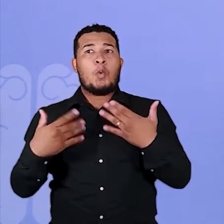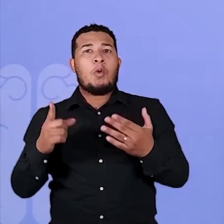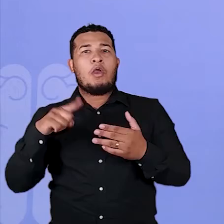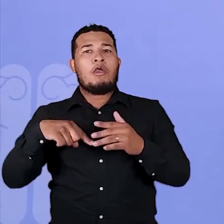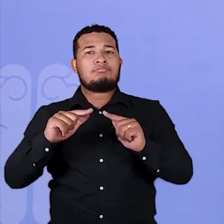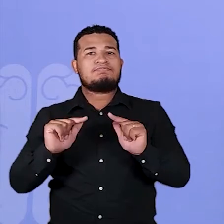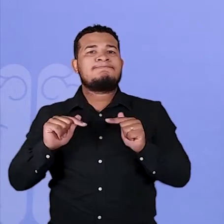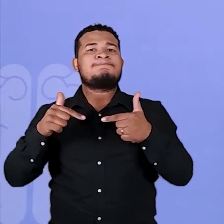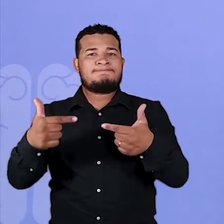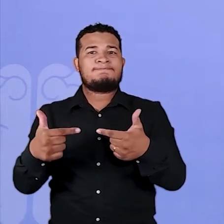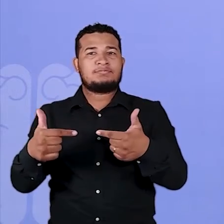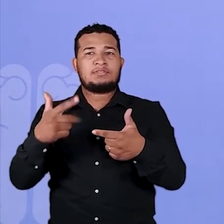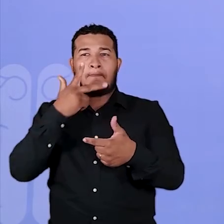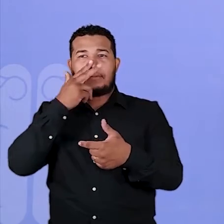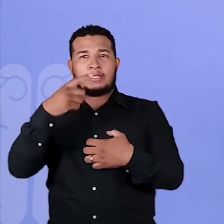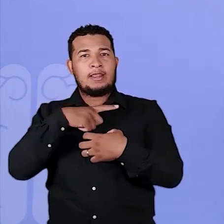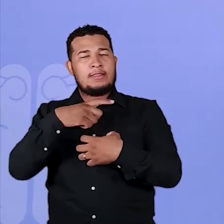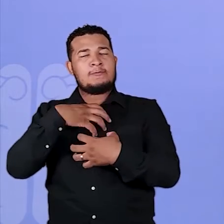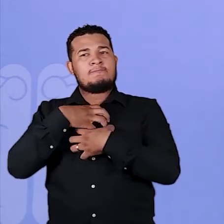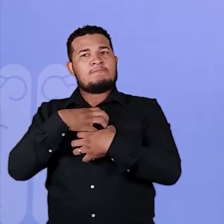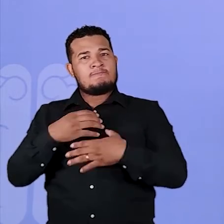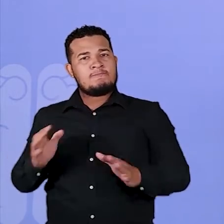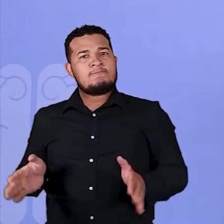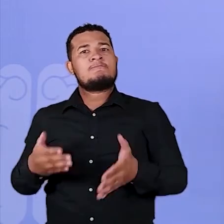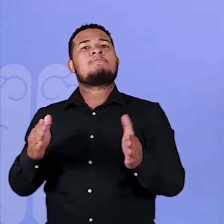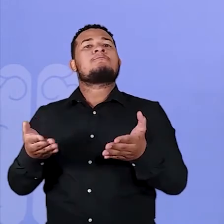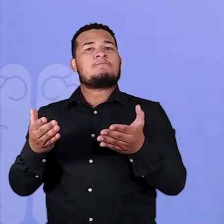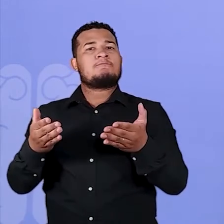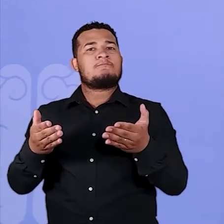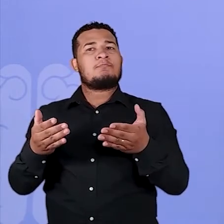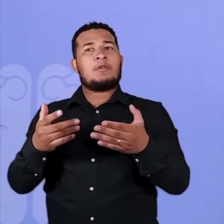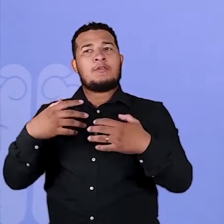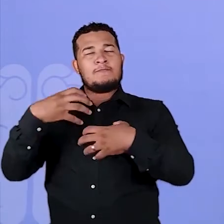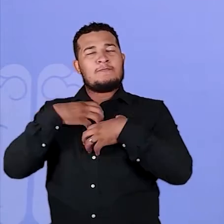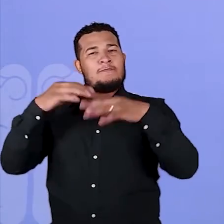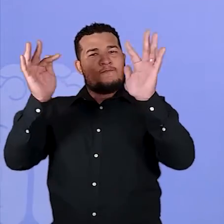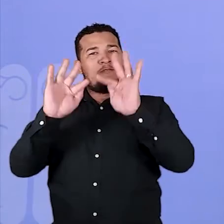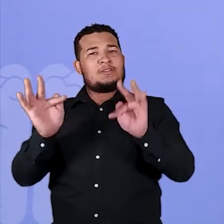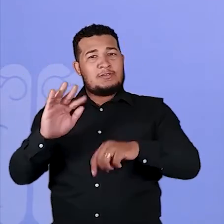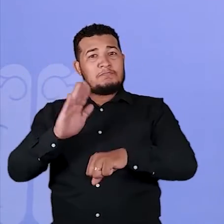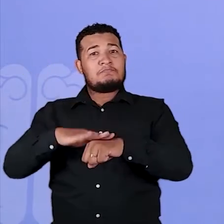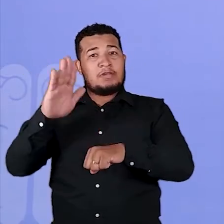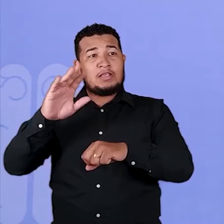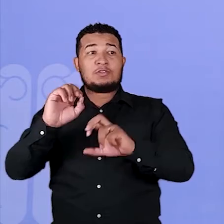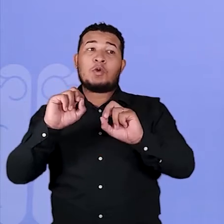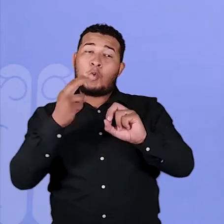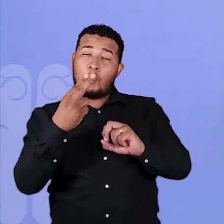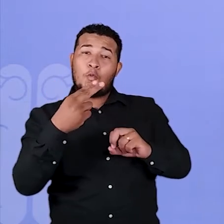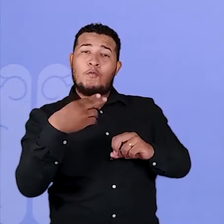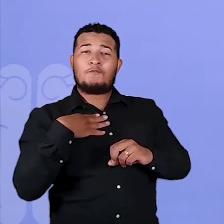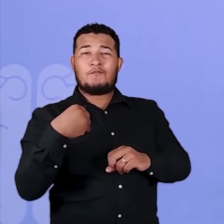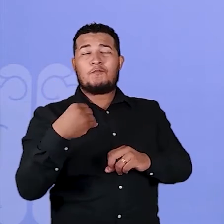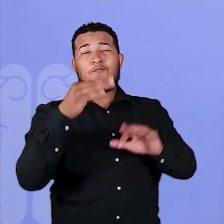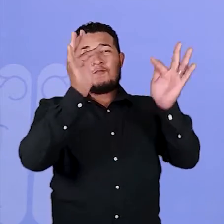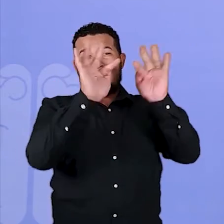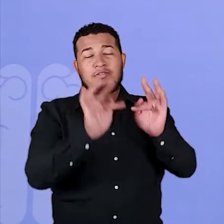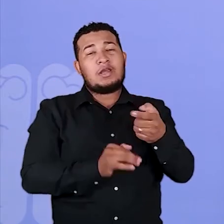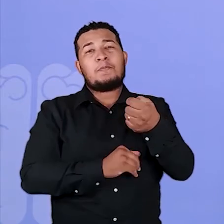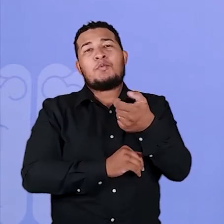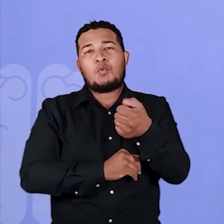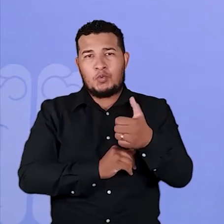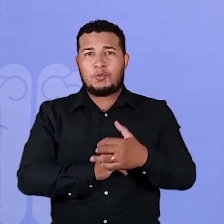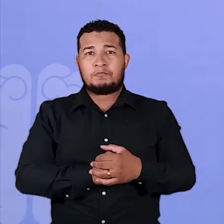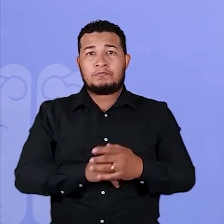são aquelas que produzem, que geram mais felicidade ou menos felicidade.